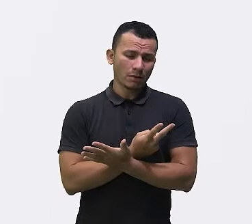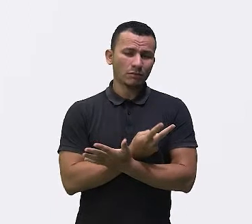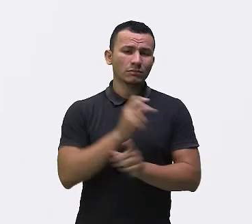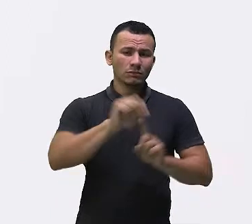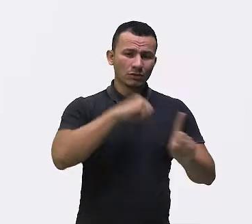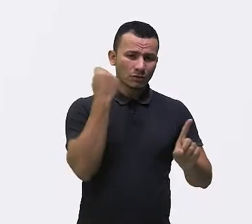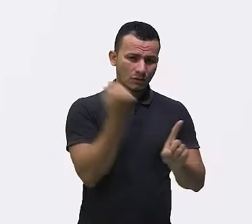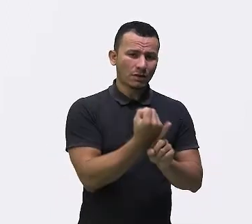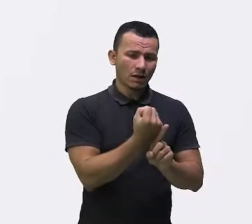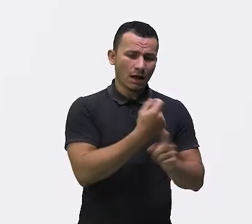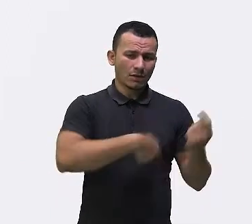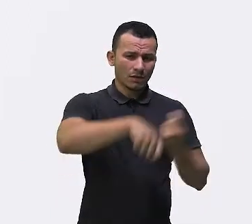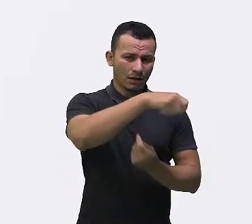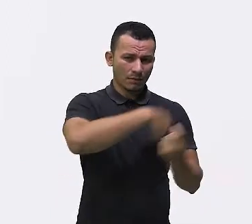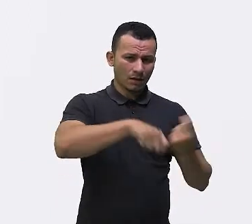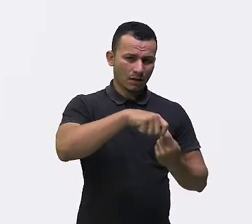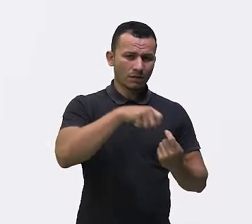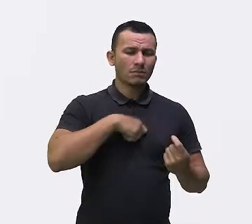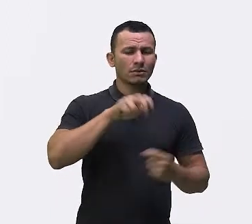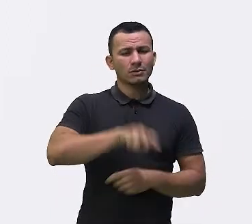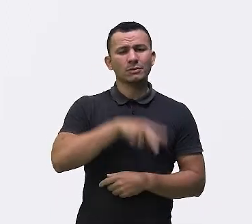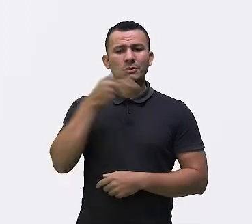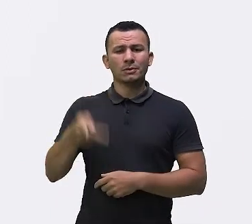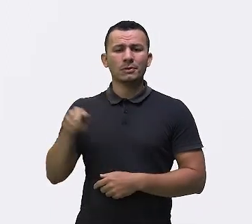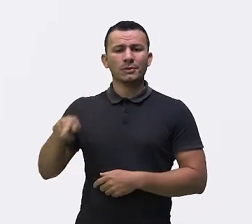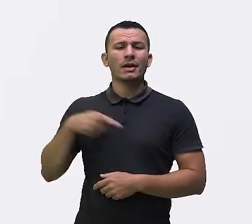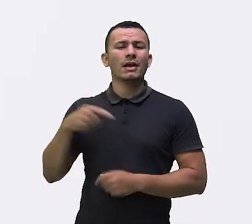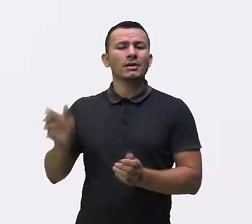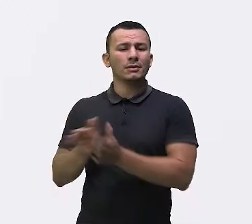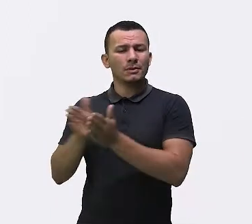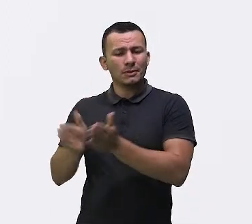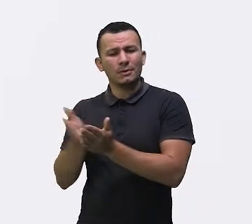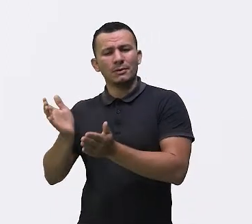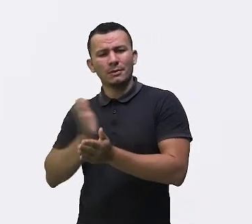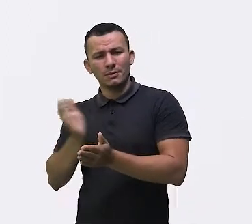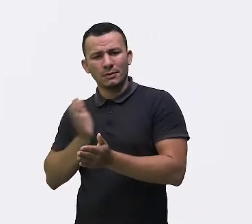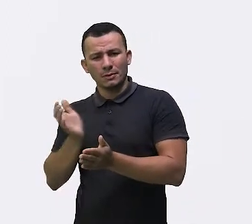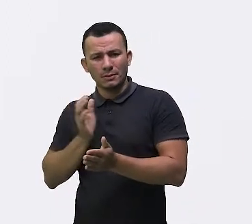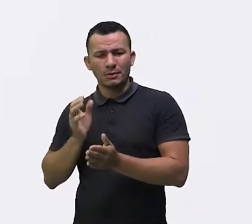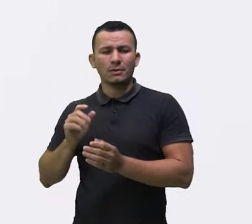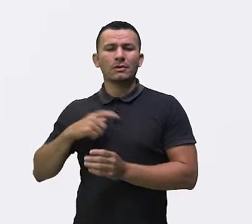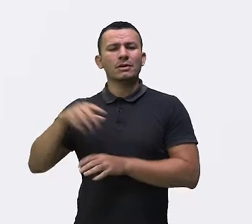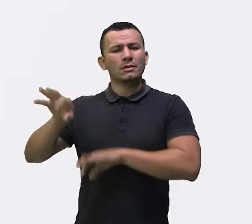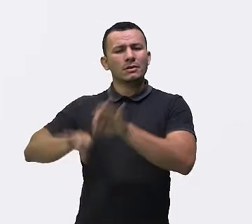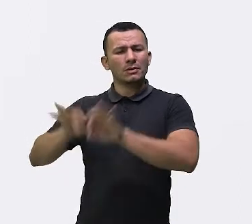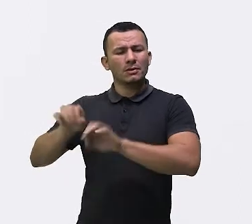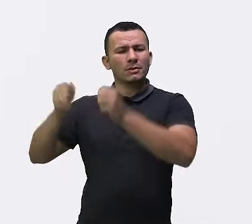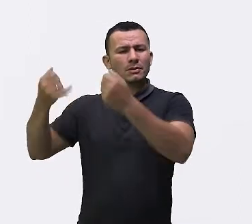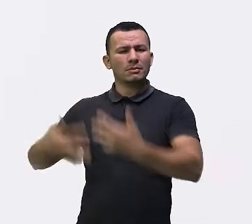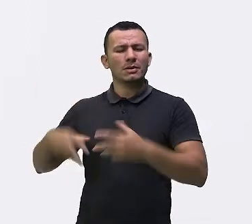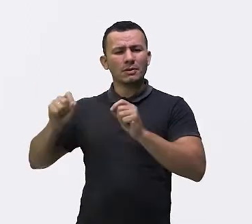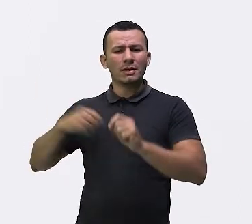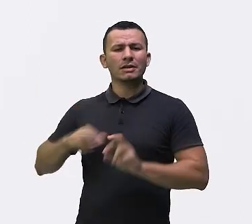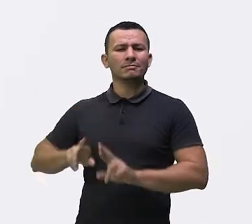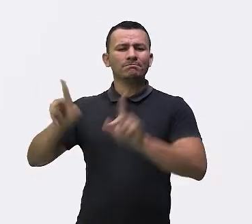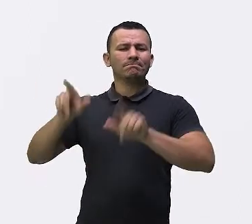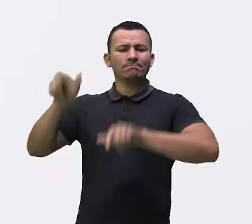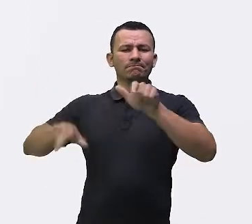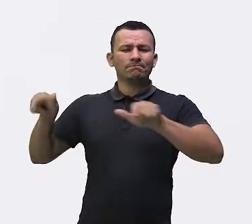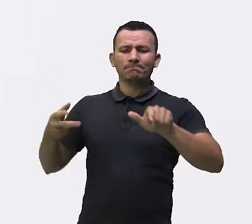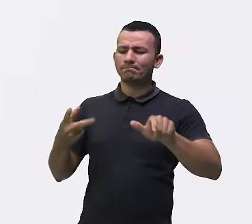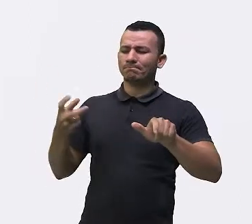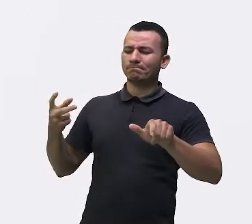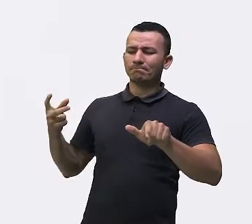capitalista traduz-se em situação econômica, moldam diferentes